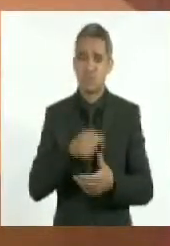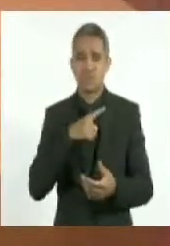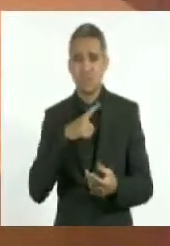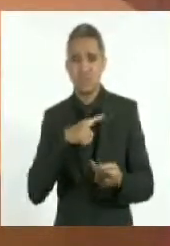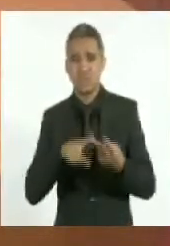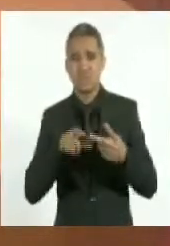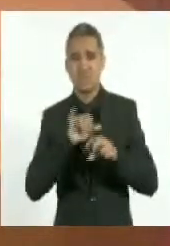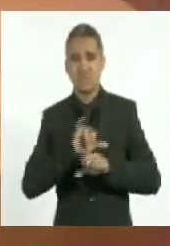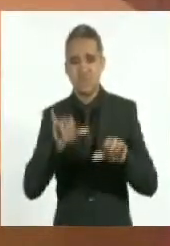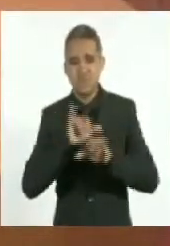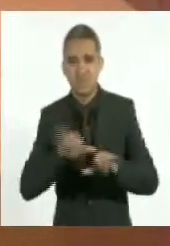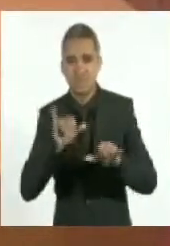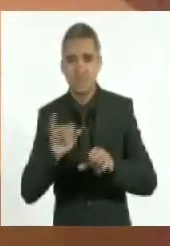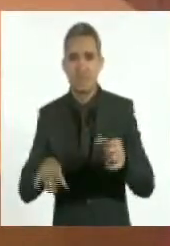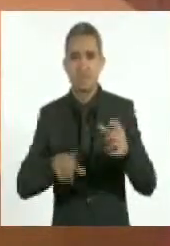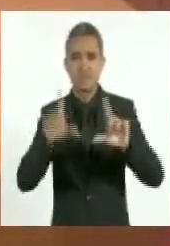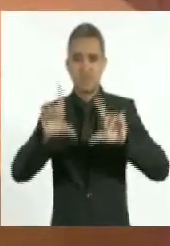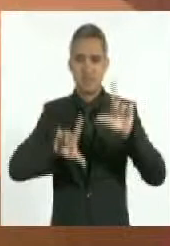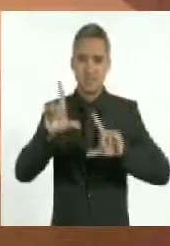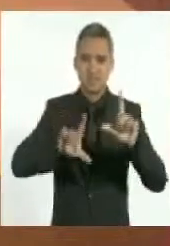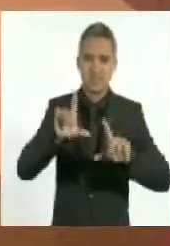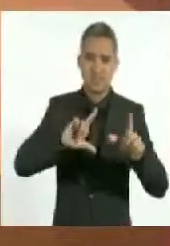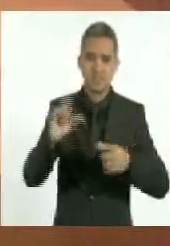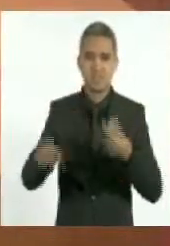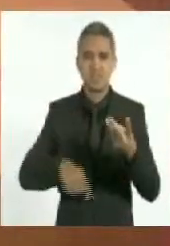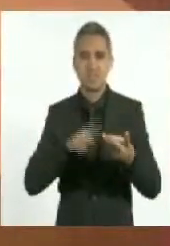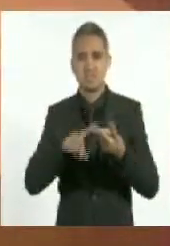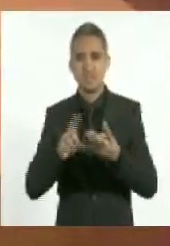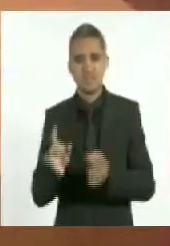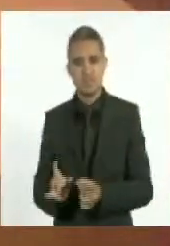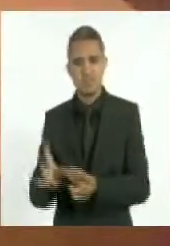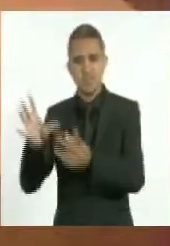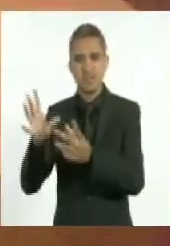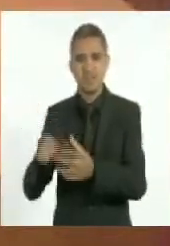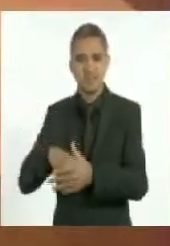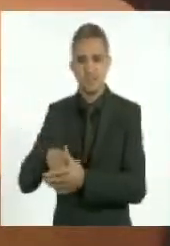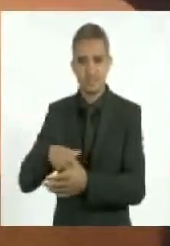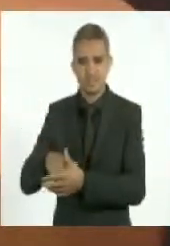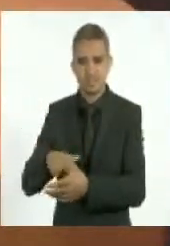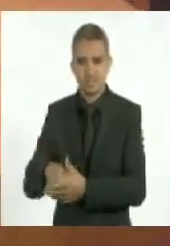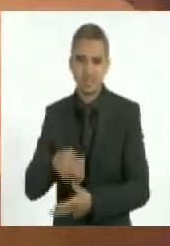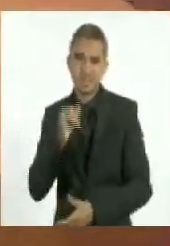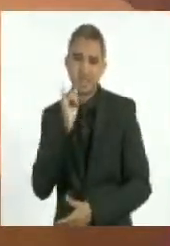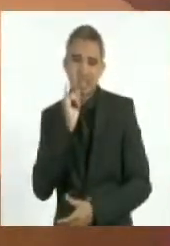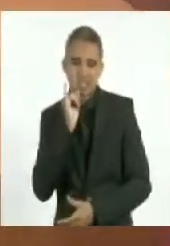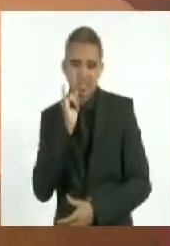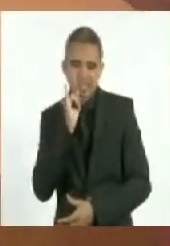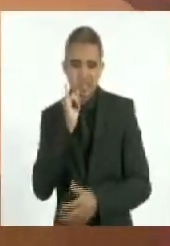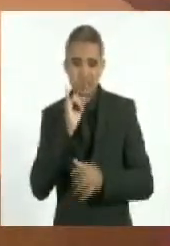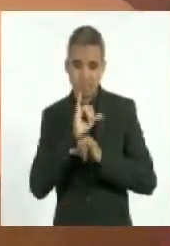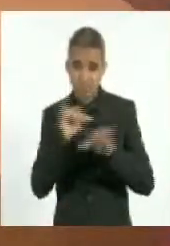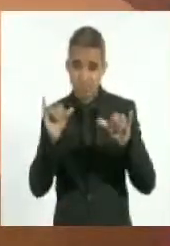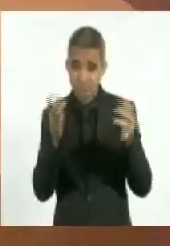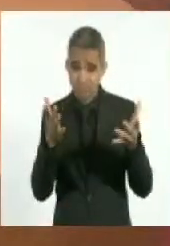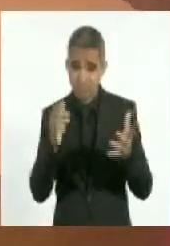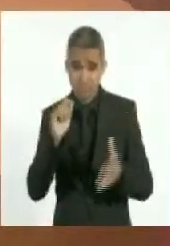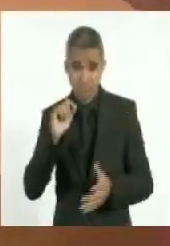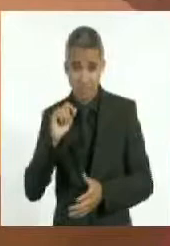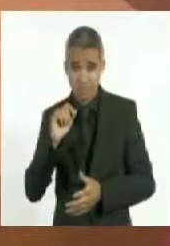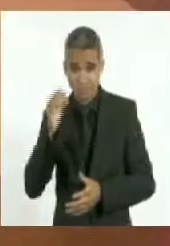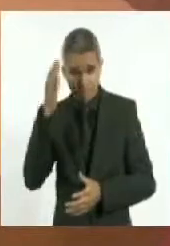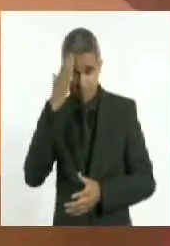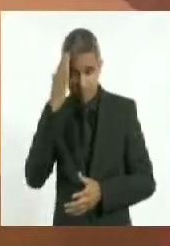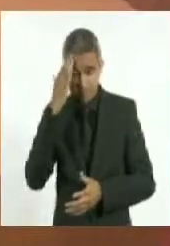nós temos venda de jogadores, nós temos direitos televisivos. Por exemplo, eu vou dar uma notícia em primeira mão, senhor presidente. O jogo com o